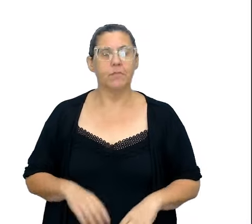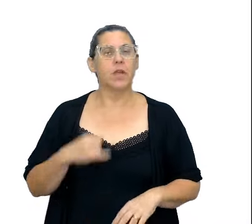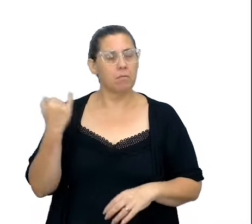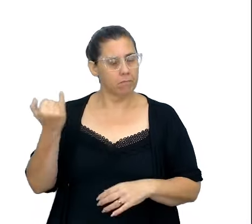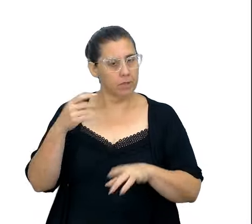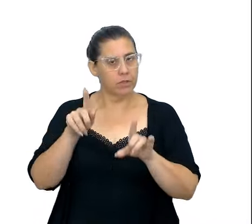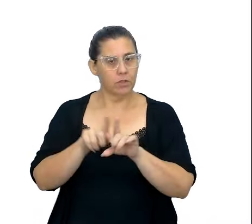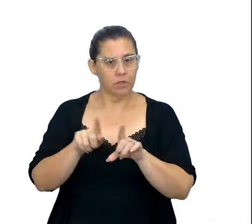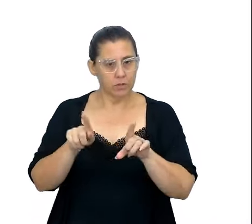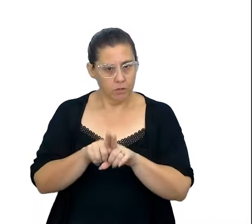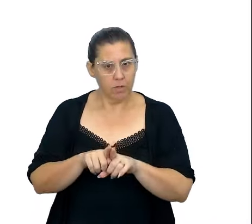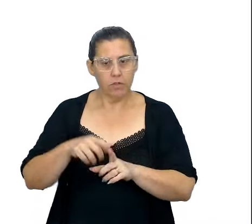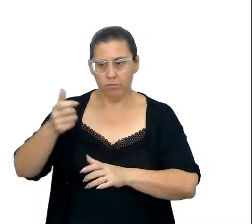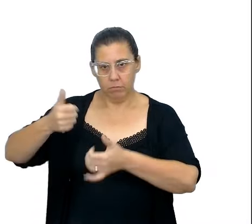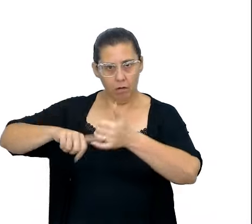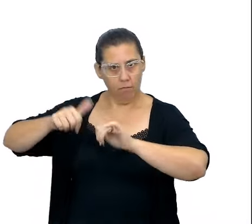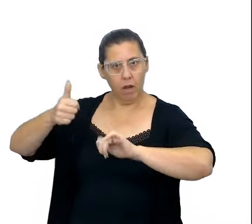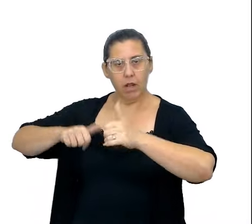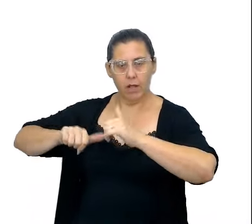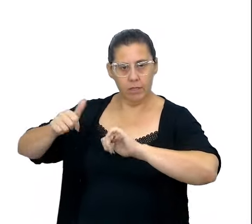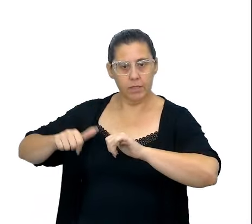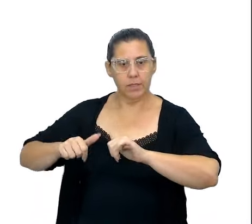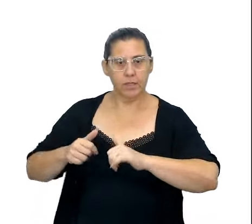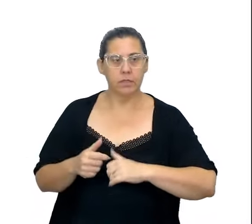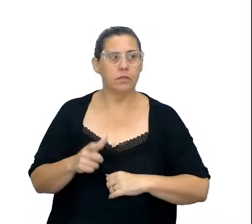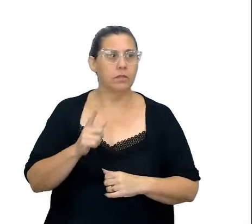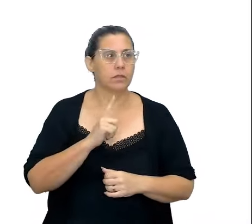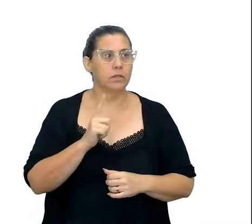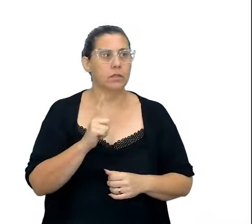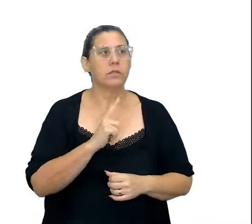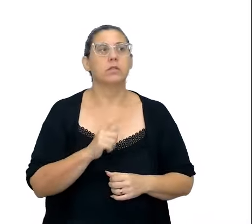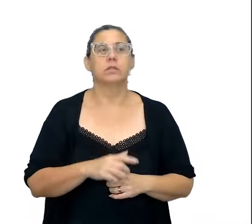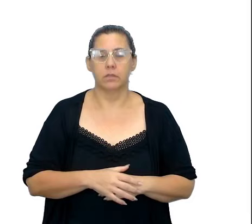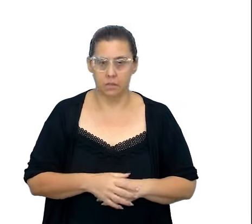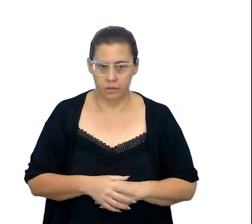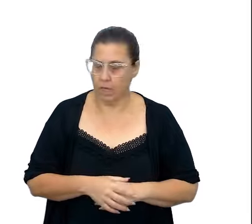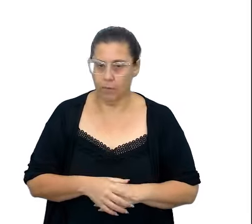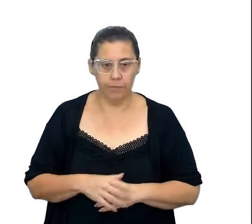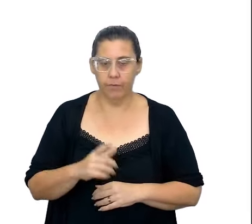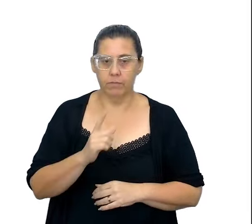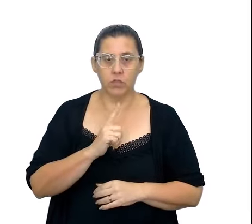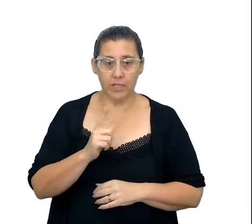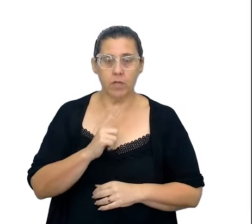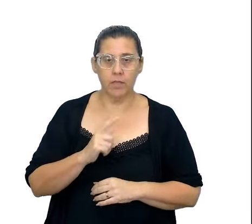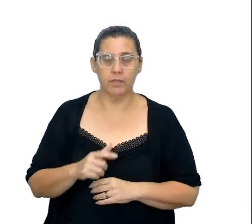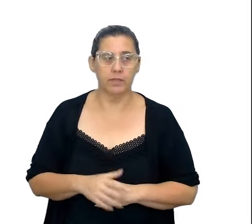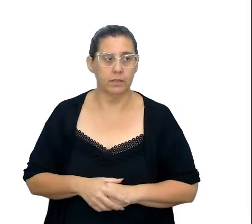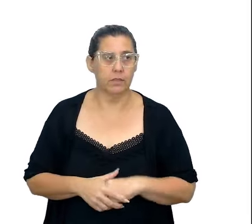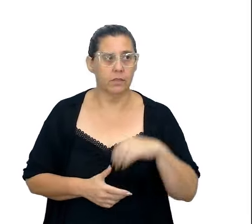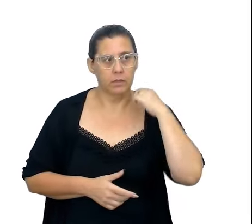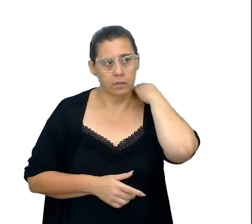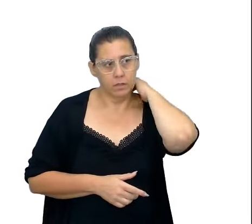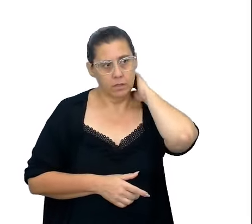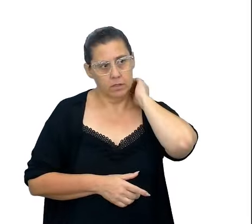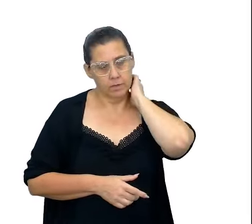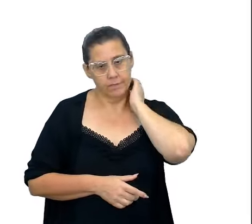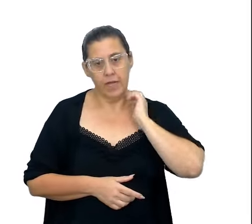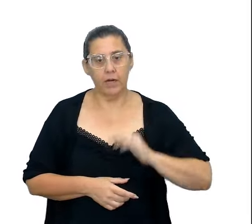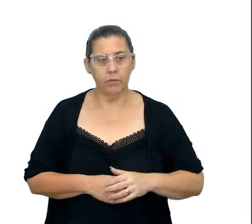importante também que seja feita a avaliação, né, para que tenha, assim, um acompanhamento, certo? A gente tem aí, olha,